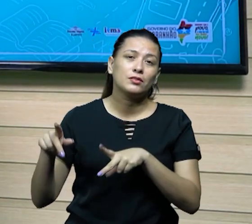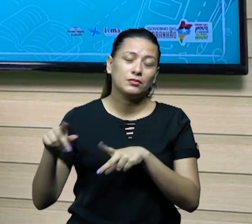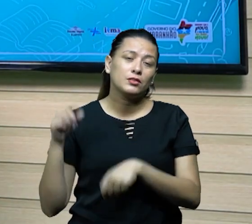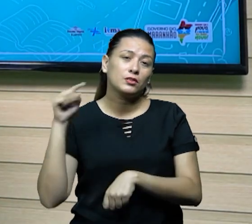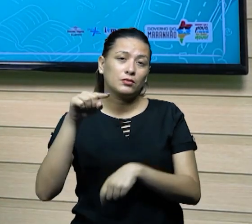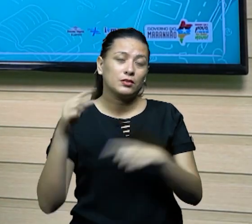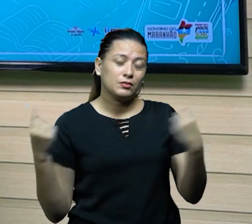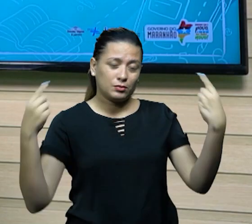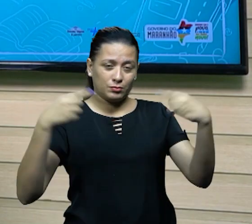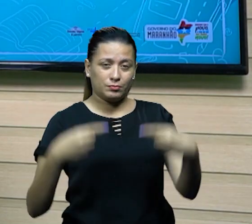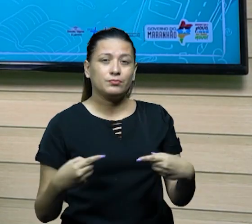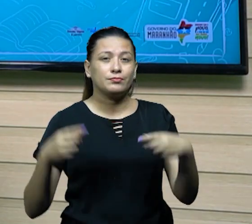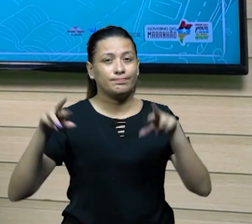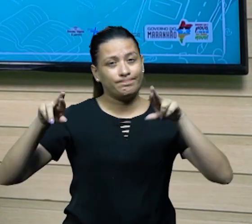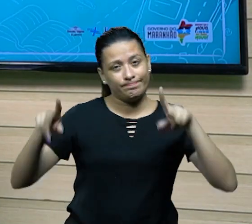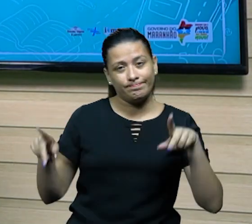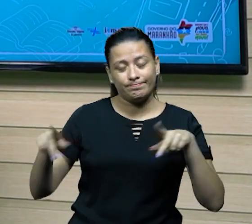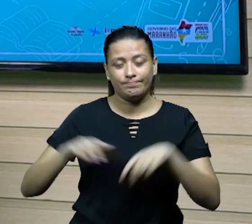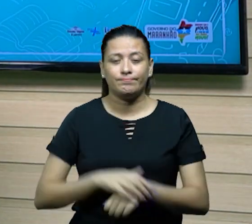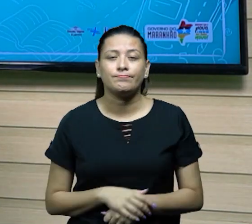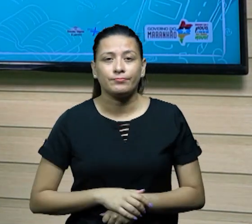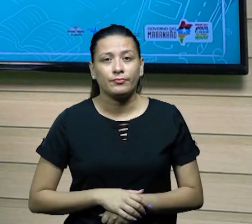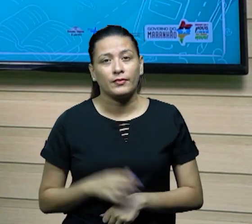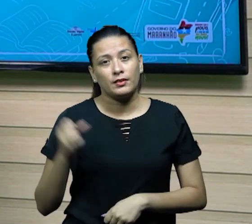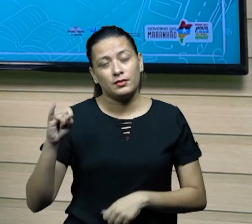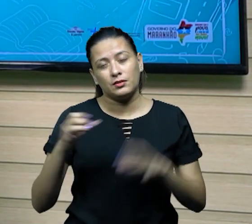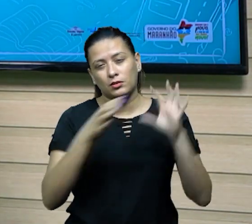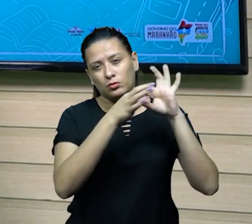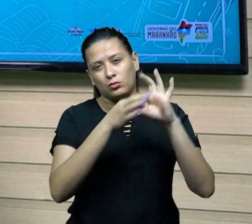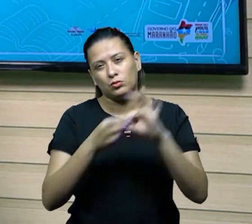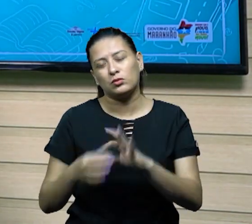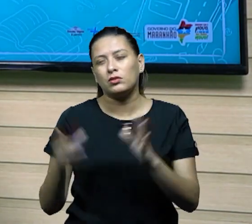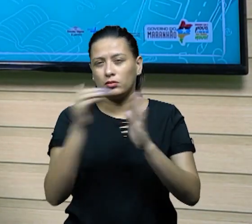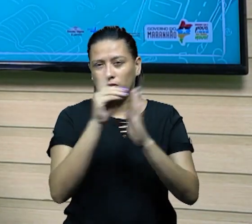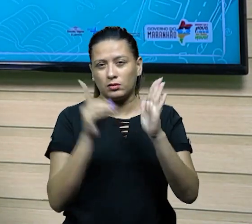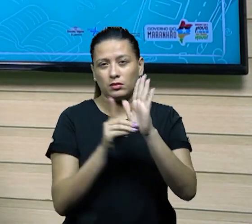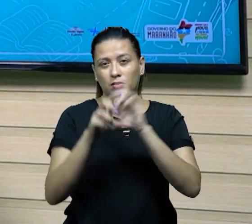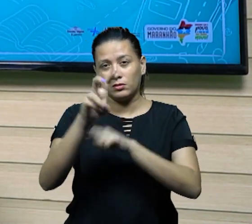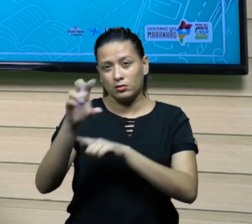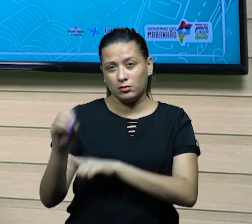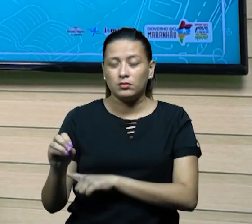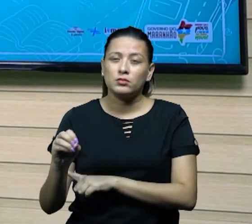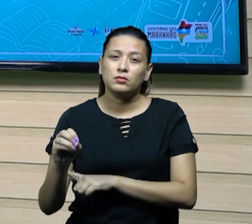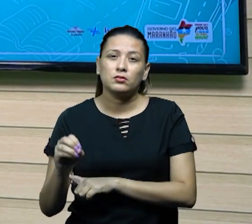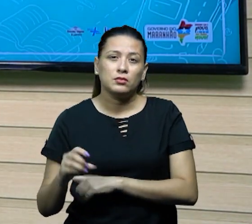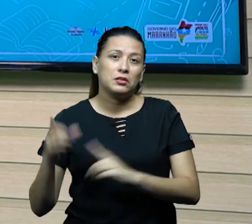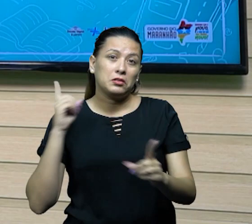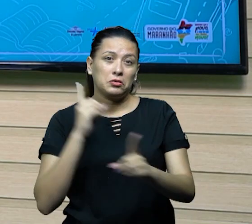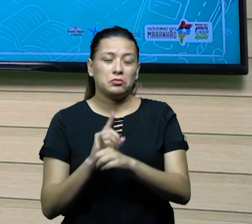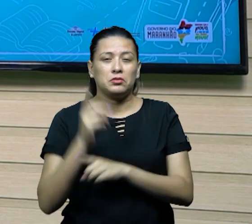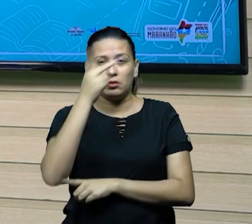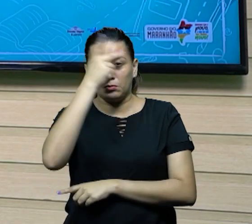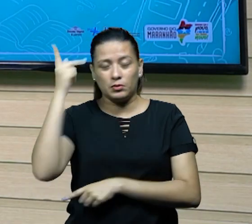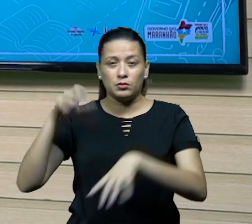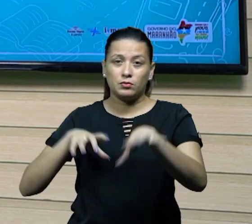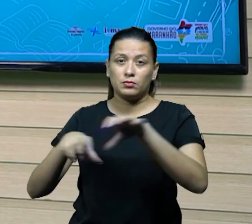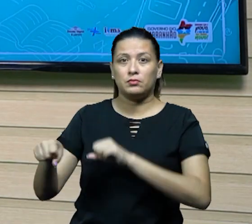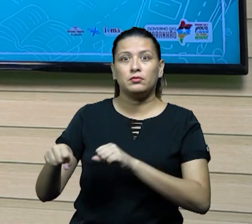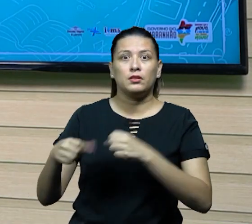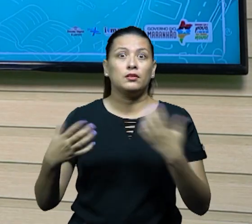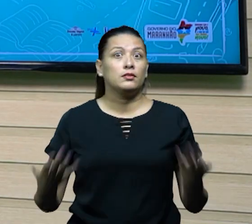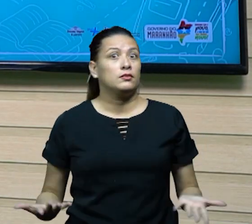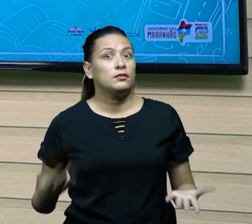um cenário na década de 50, encontrasse alguém formado, nossa, fulano lá na década de 50, na década de